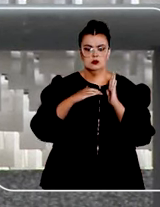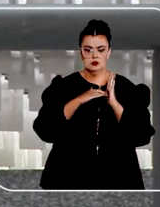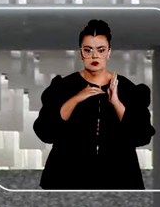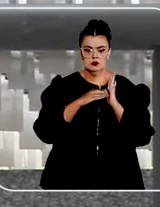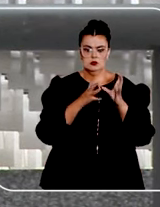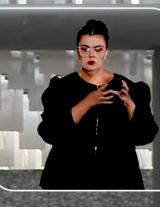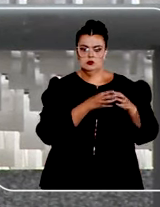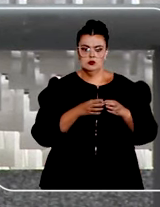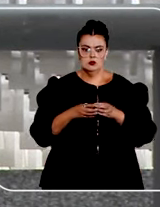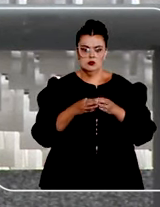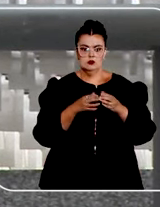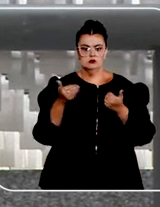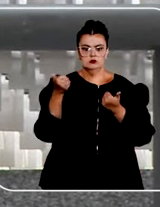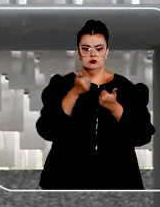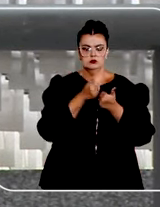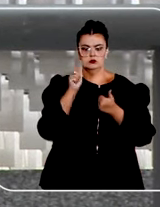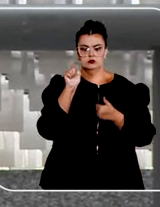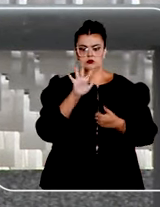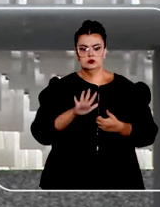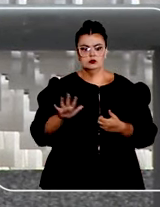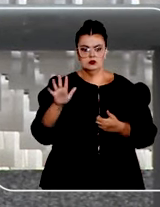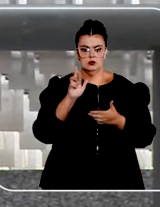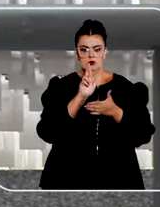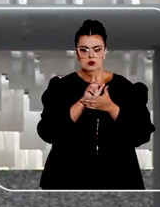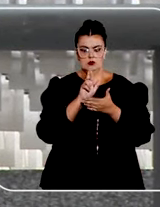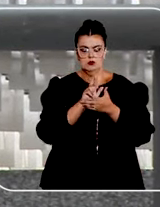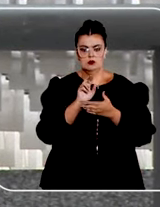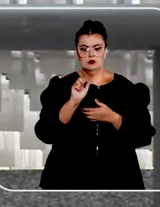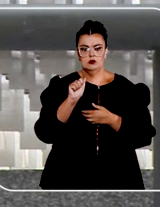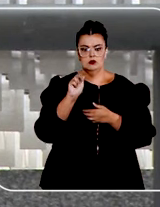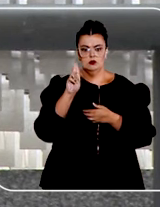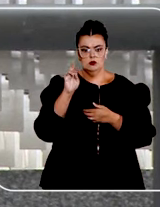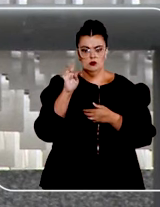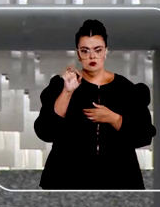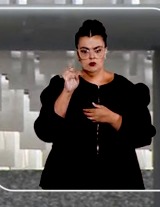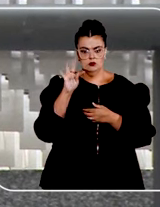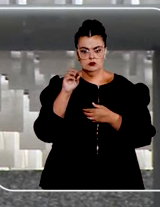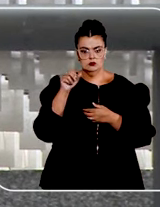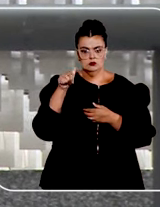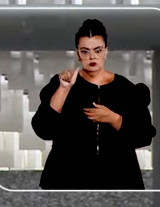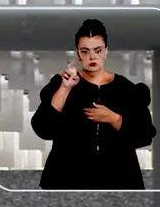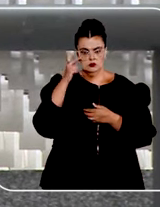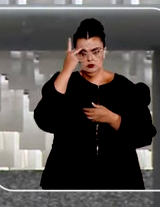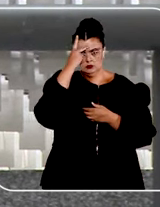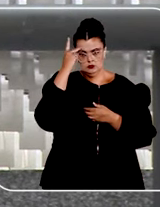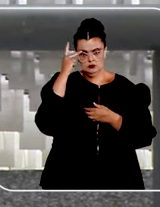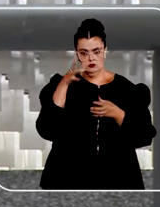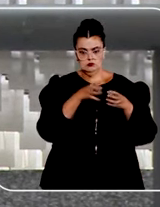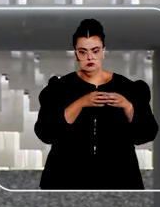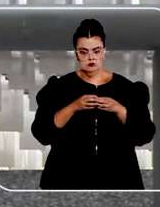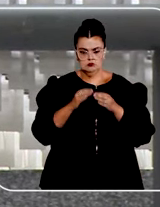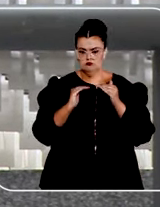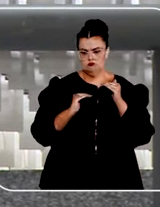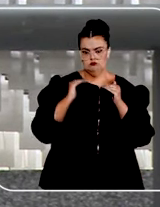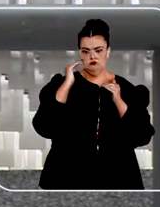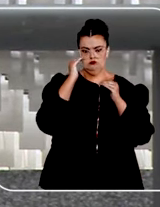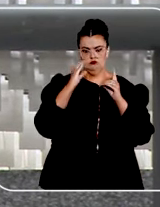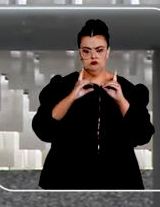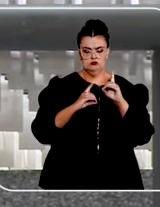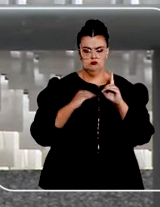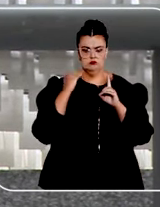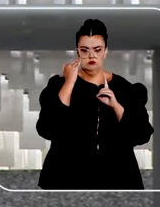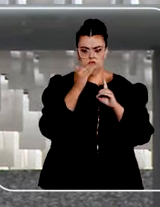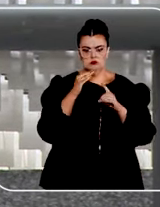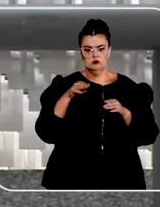presidida pelo subprocurador Geral da República Augusto Aras e conta com 15 integrantes entre magistrados membros do